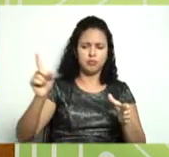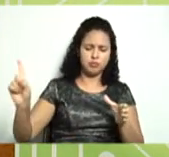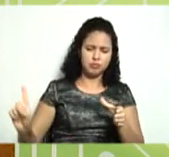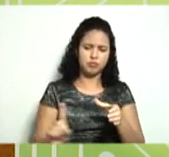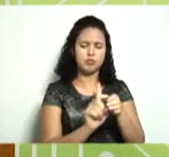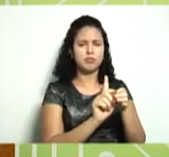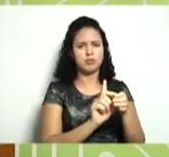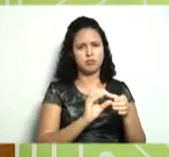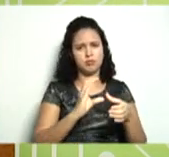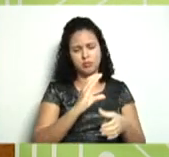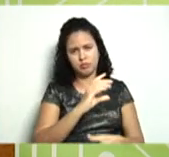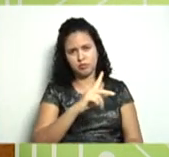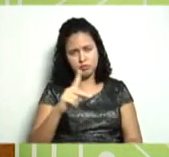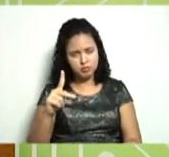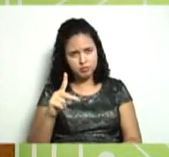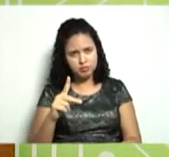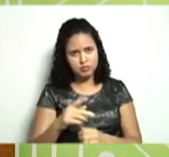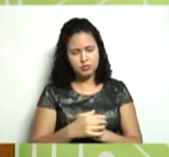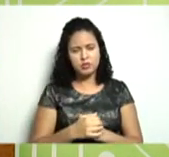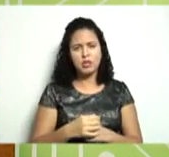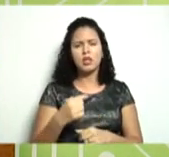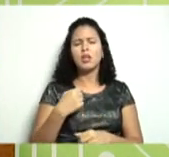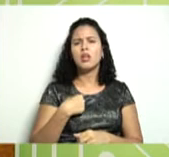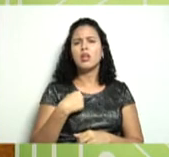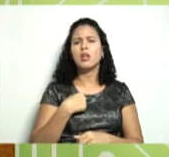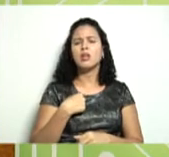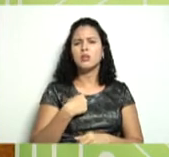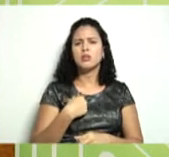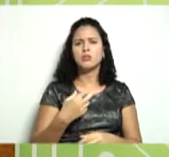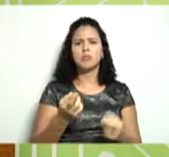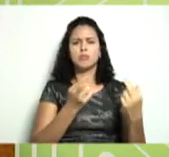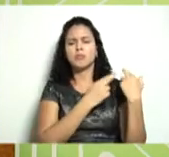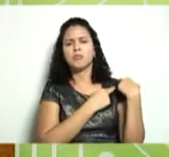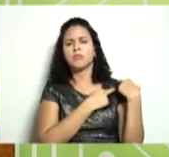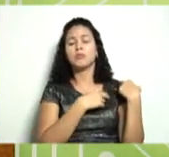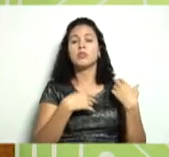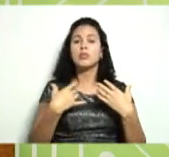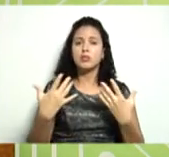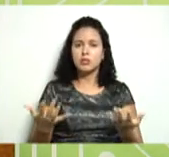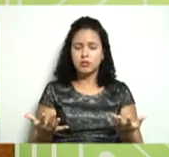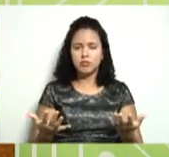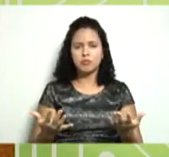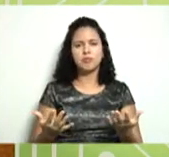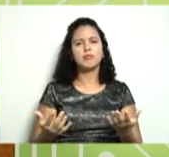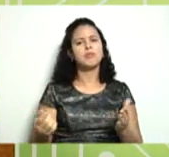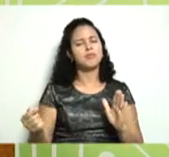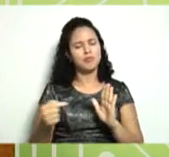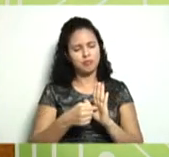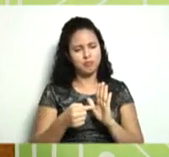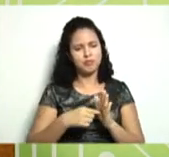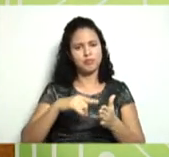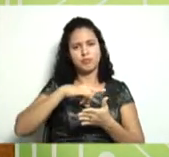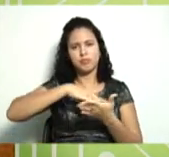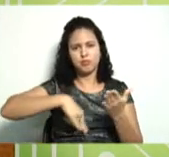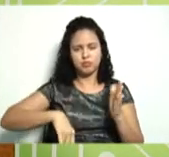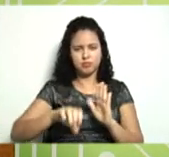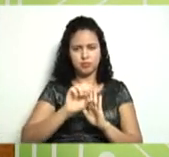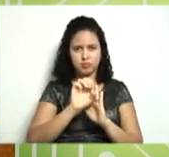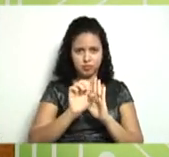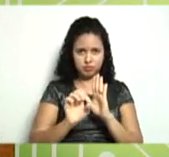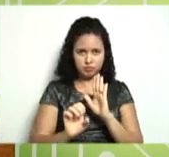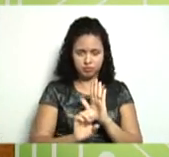dessa cooperativa. Peraí, qual é a minha responsabilidade? Gente, é nesse documento